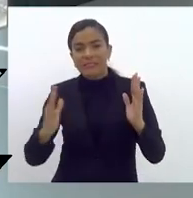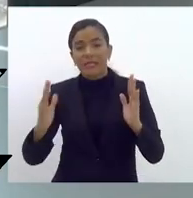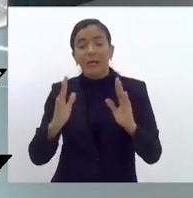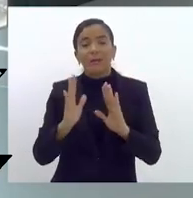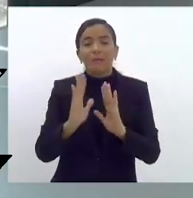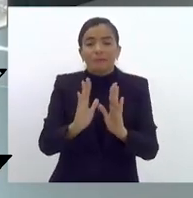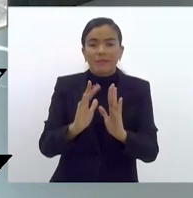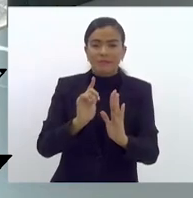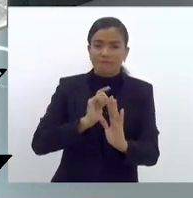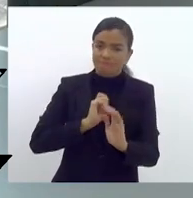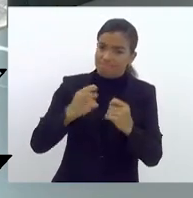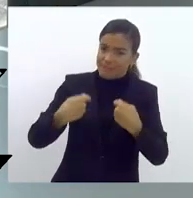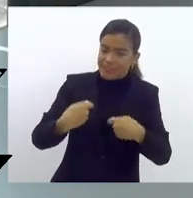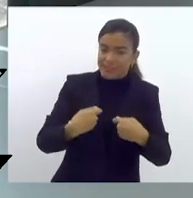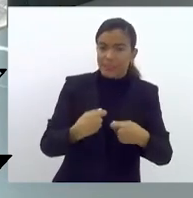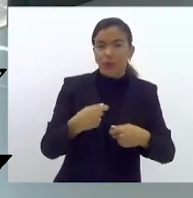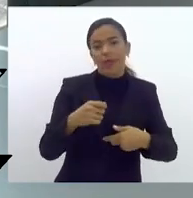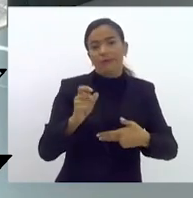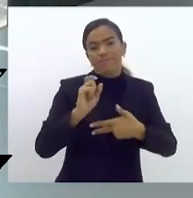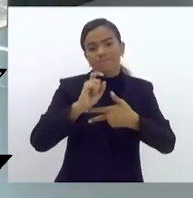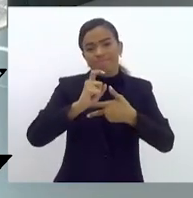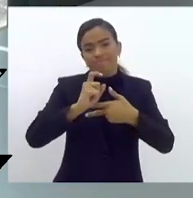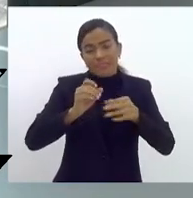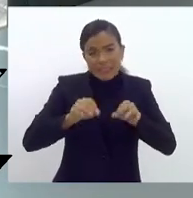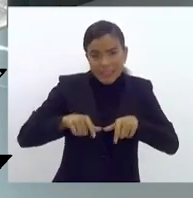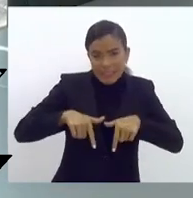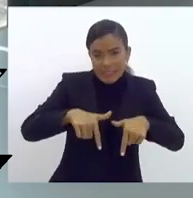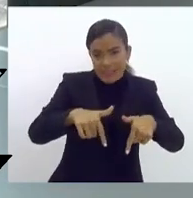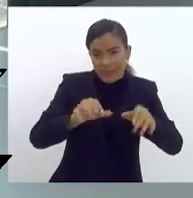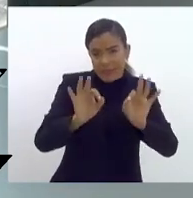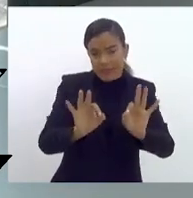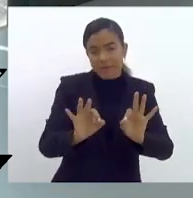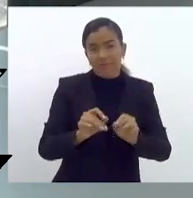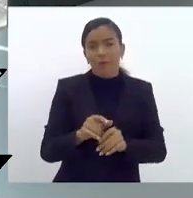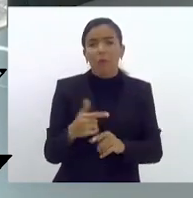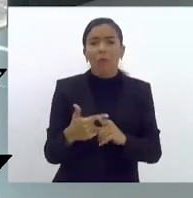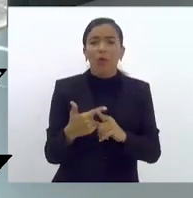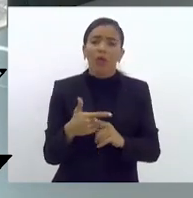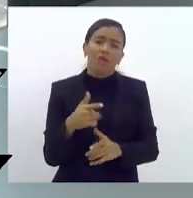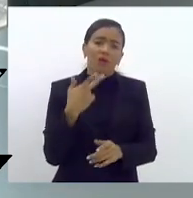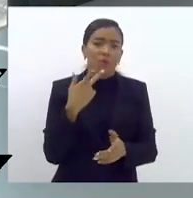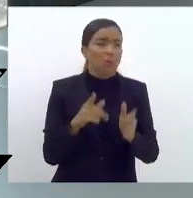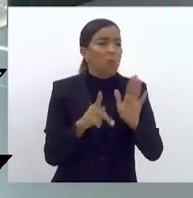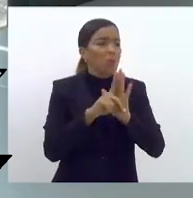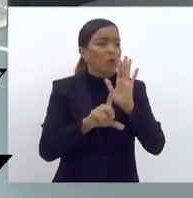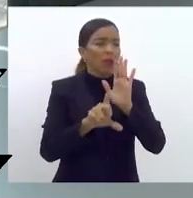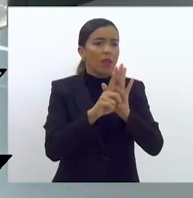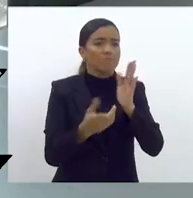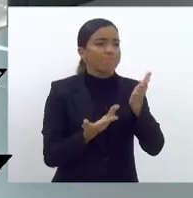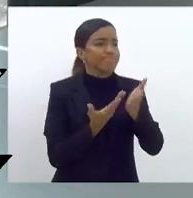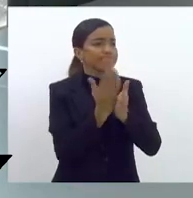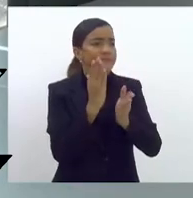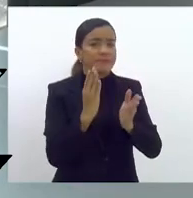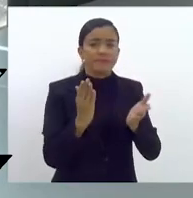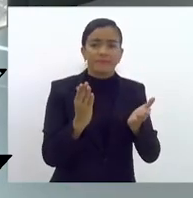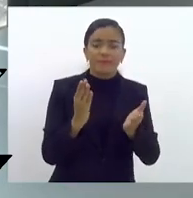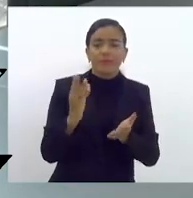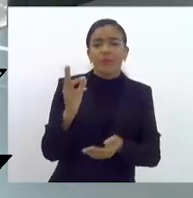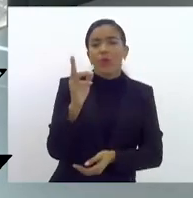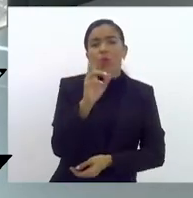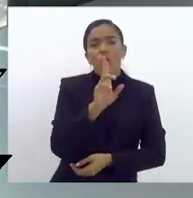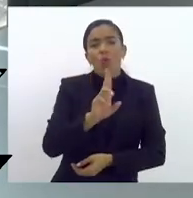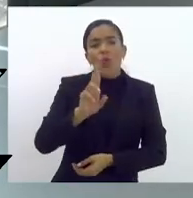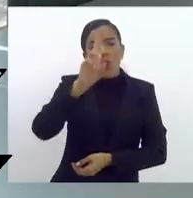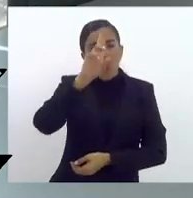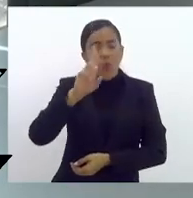tenha é executividade de verdade porque não adianta também fazer um projeto de reconhecimento de utilidade pública